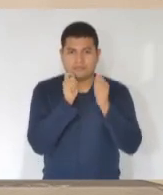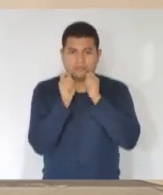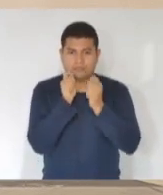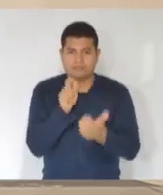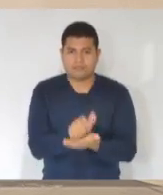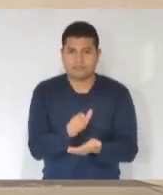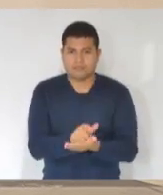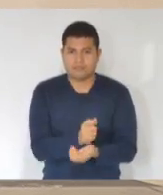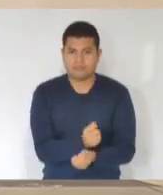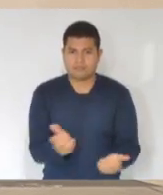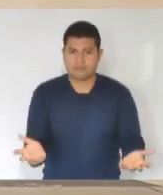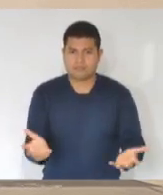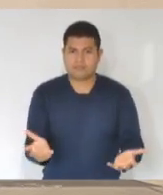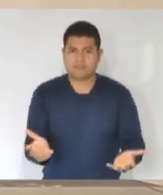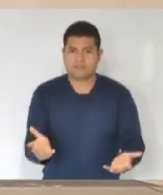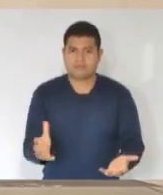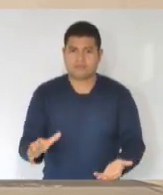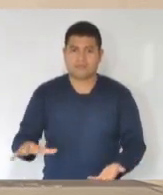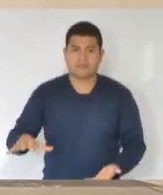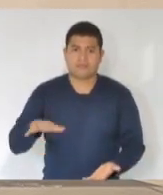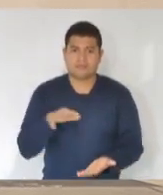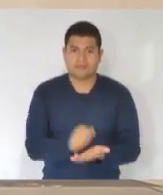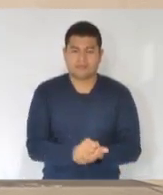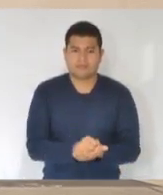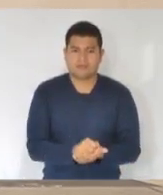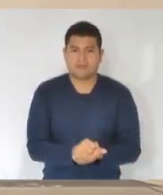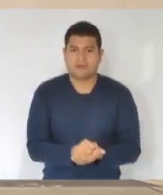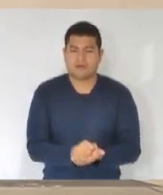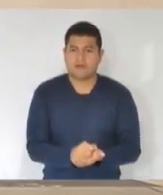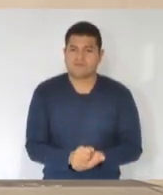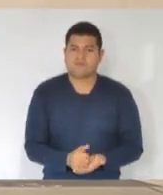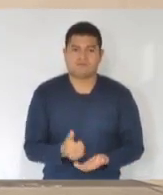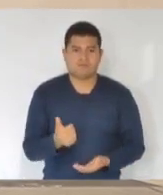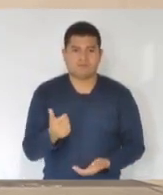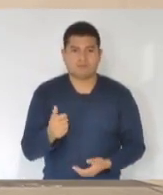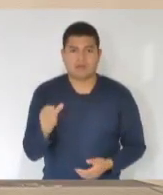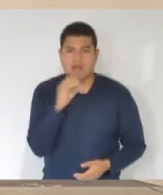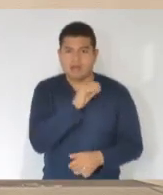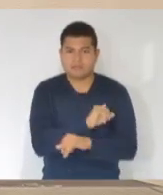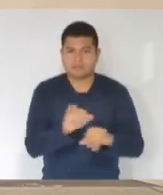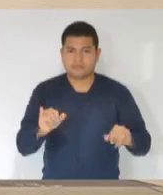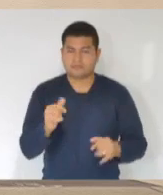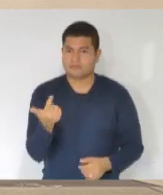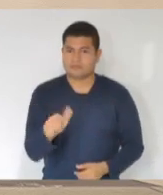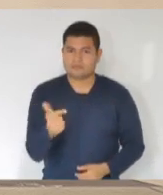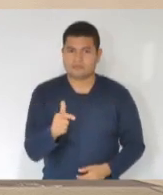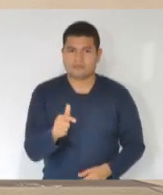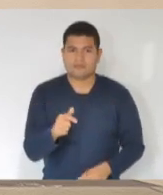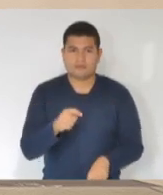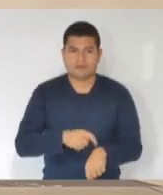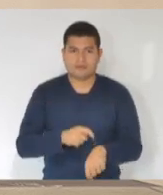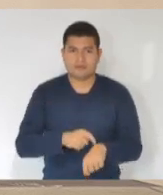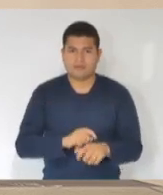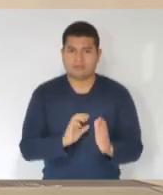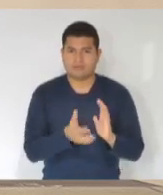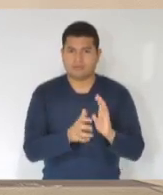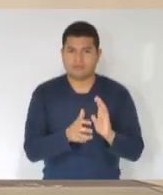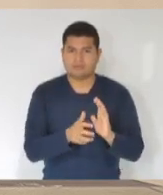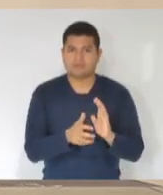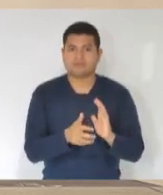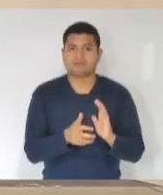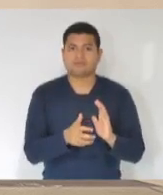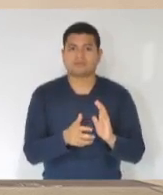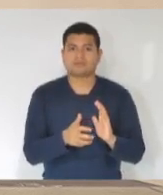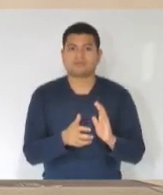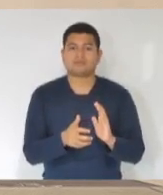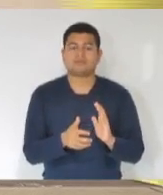do expediente. Não há oradores inscritos em breves comunicações. Horários destinados aos blocos e partidos políticos.